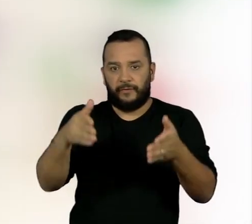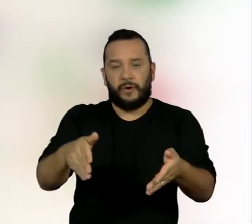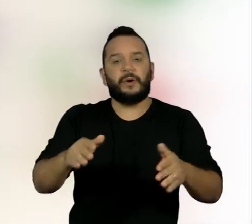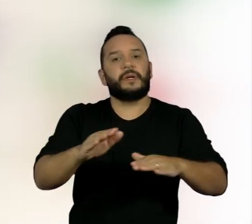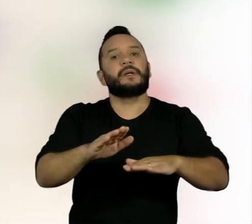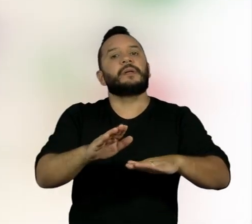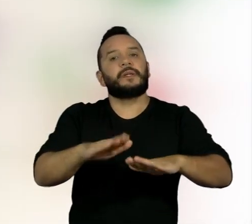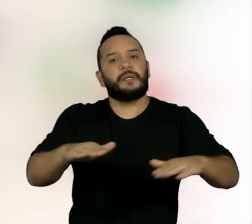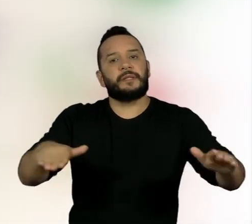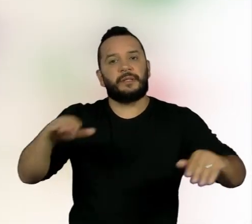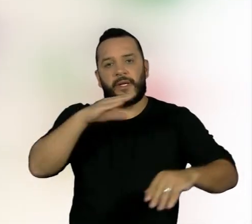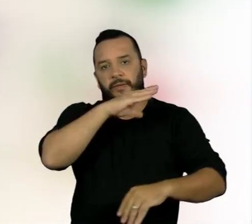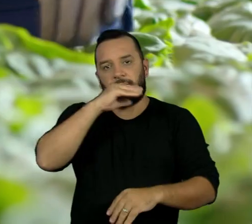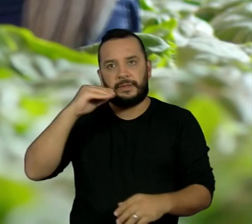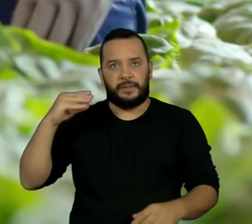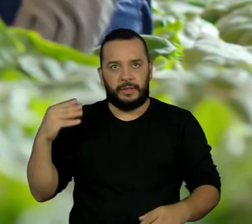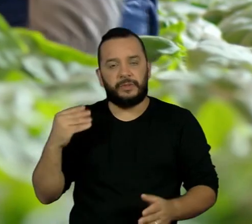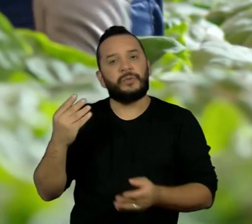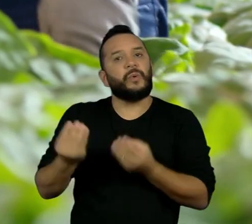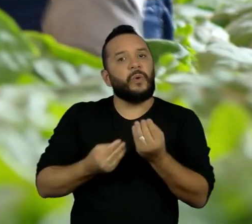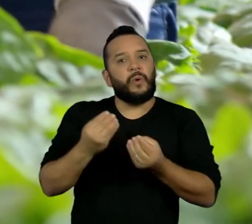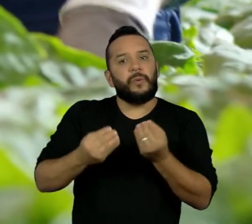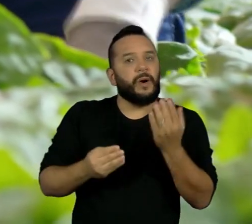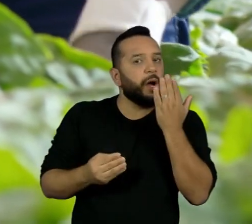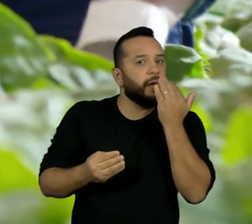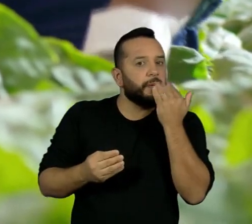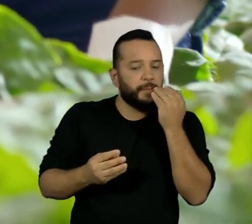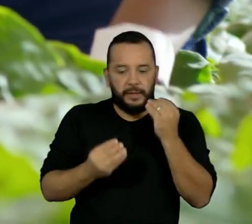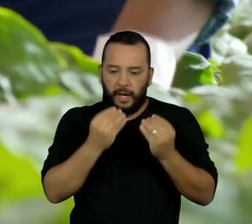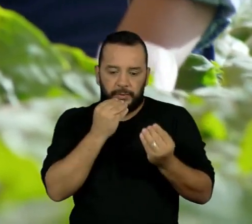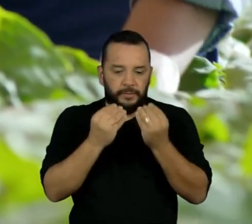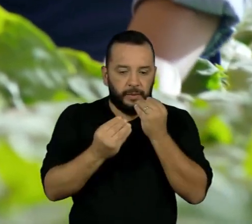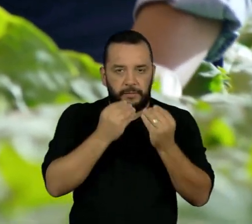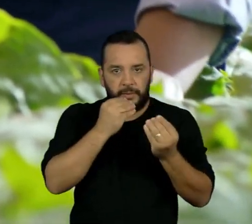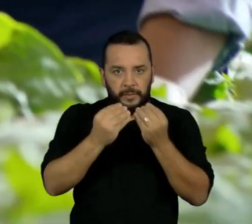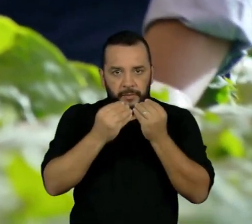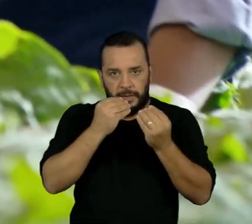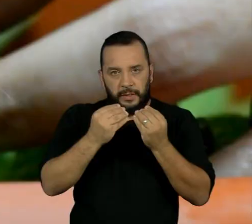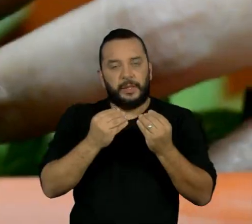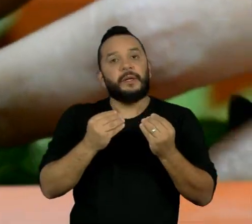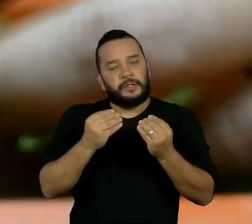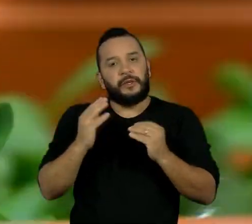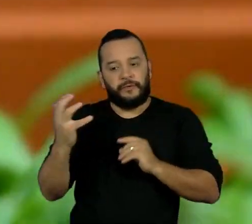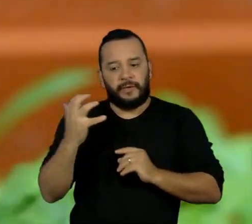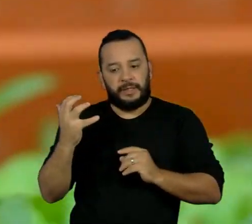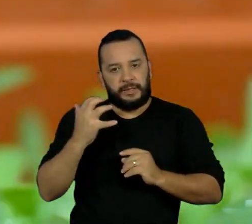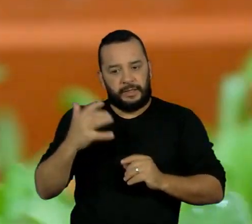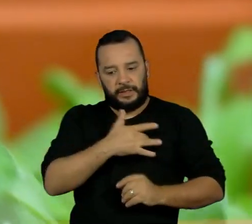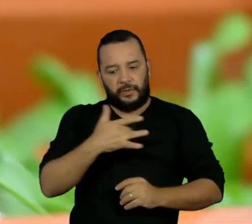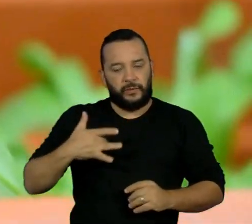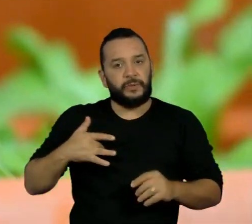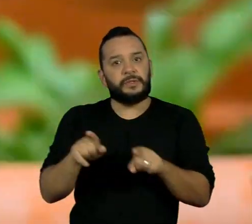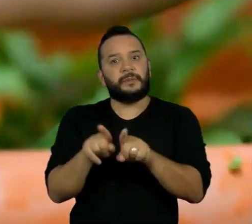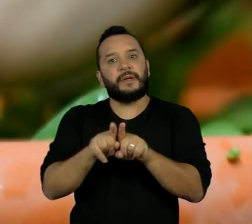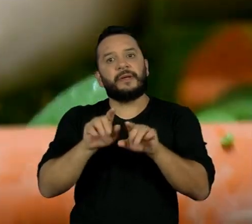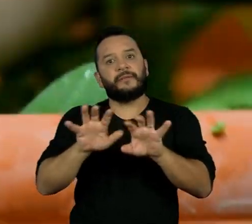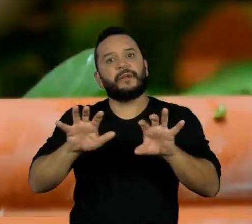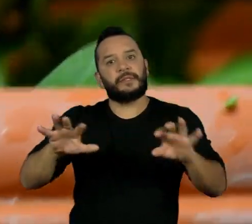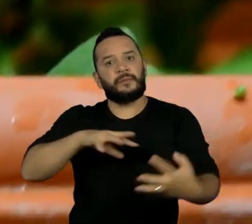infanto-juvenil explica como o alimento que consumimos pode afetar a nossa saúde e a do próprio planeta.